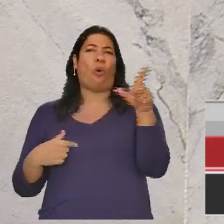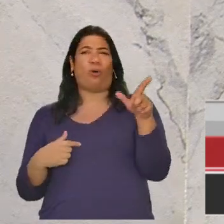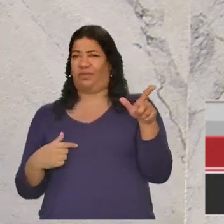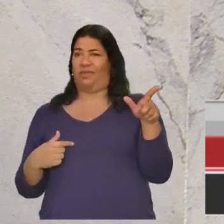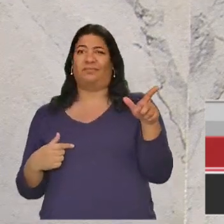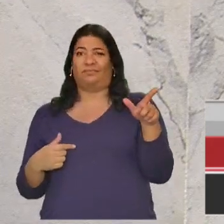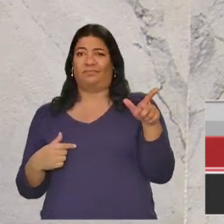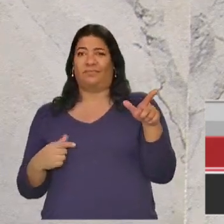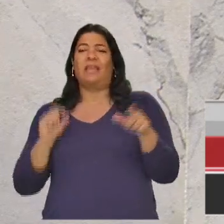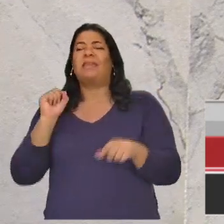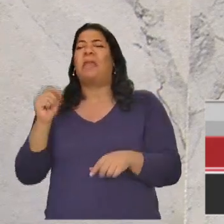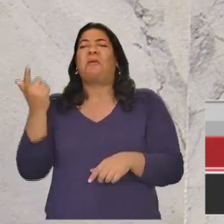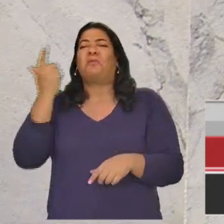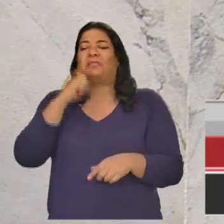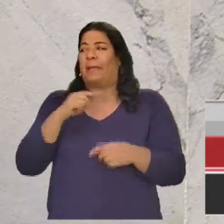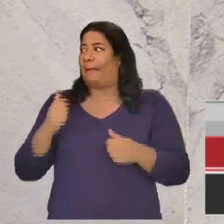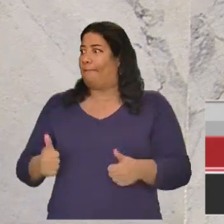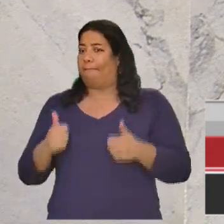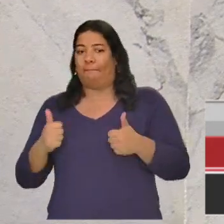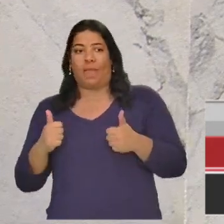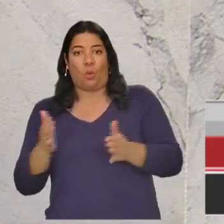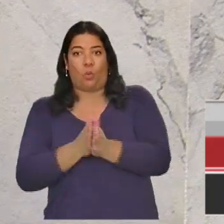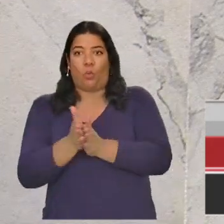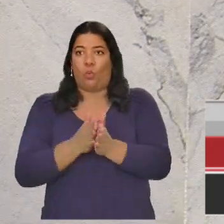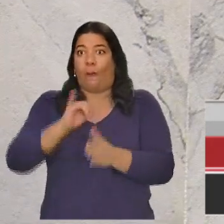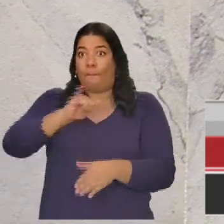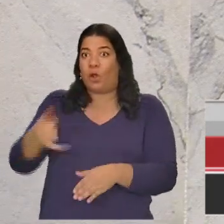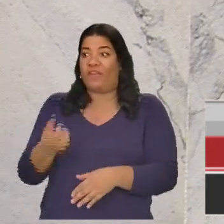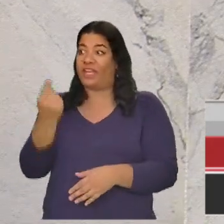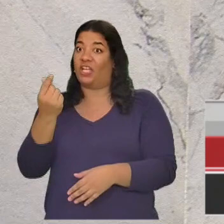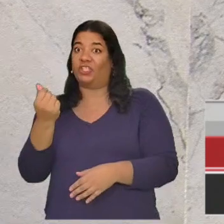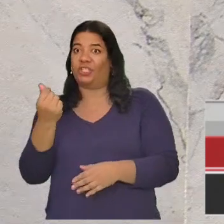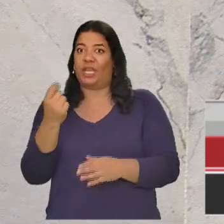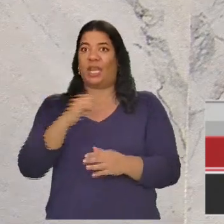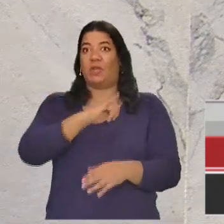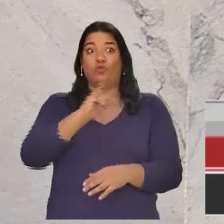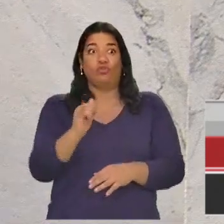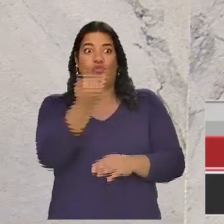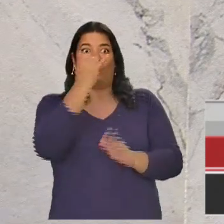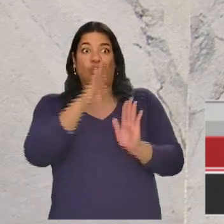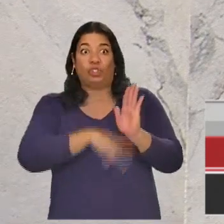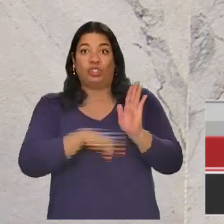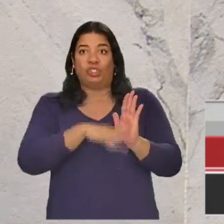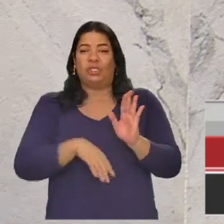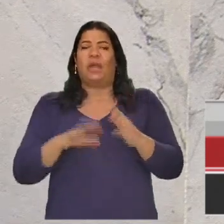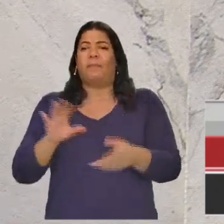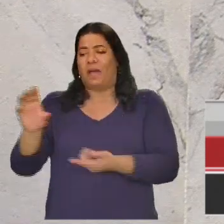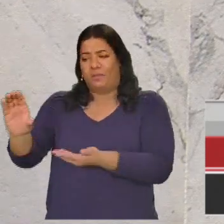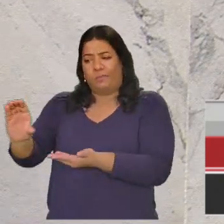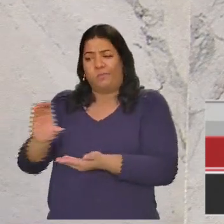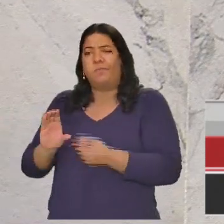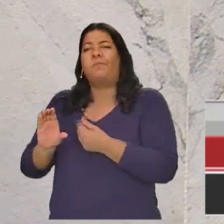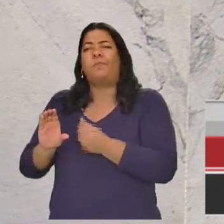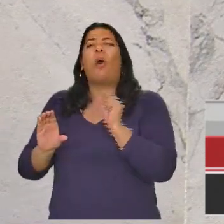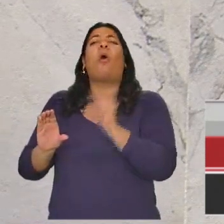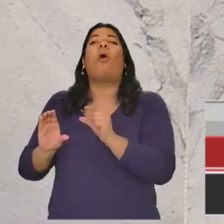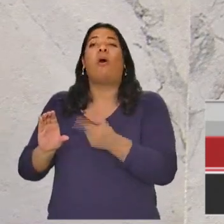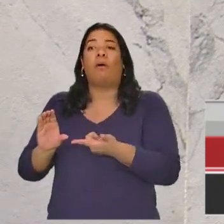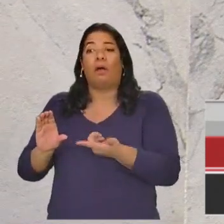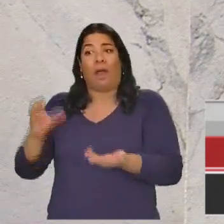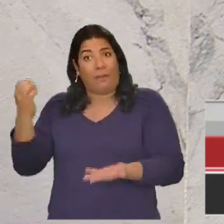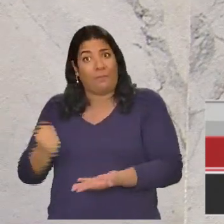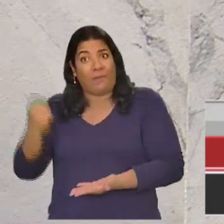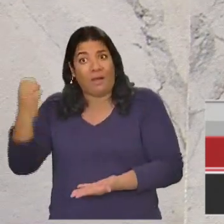com o pagamento de juros da dívida pública de amortização de serviço da dívida pública os bancos